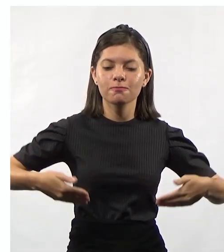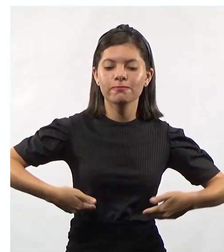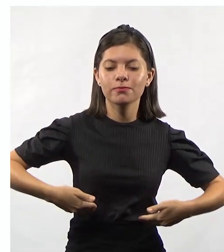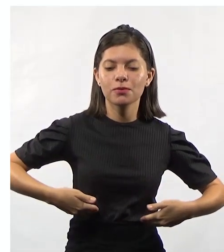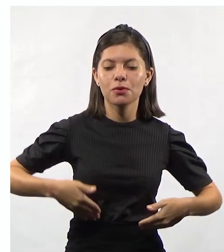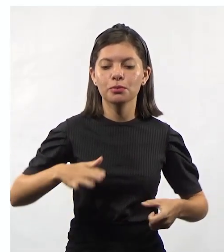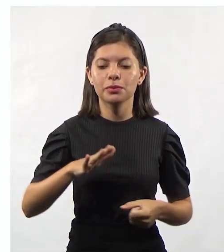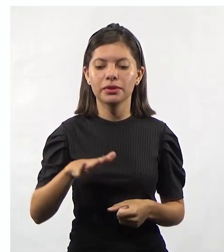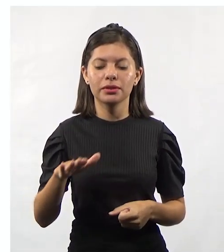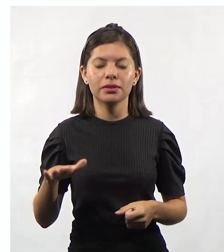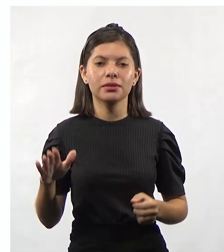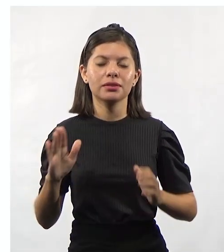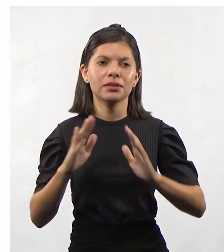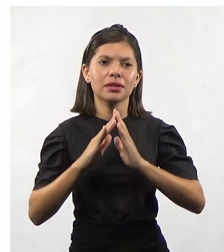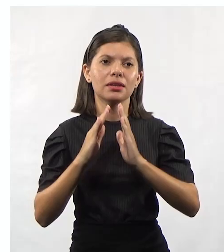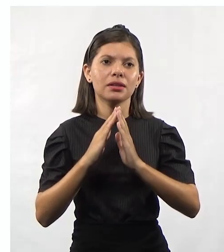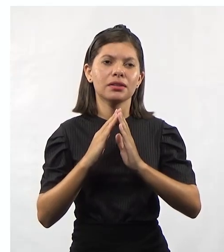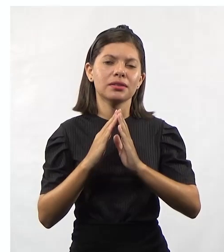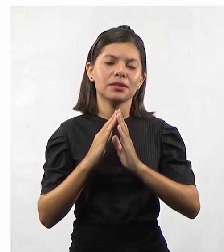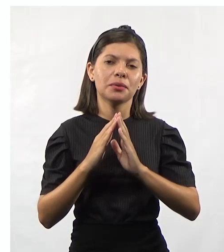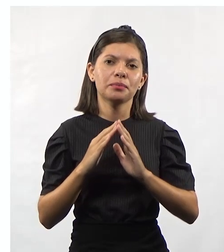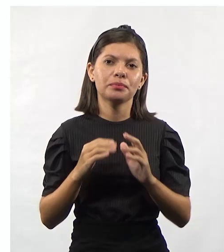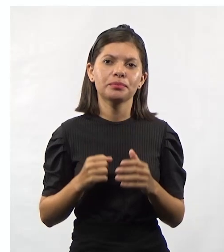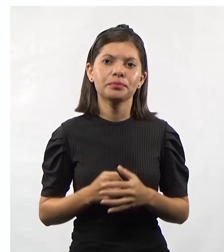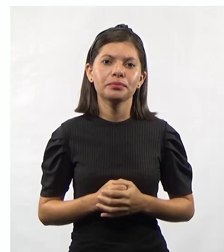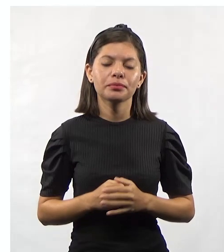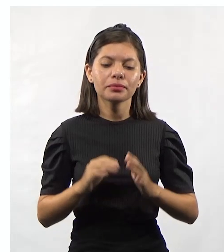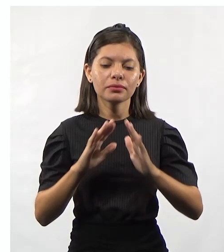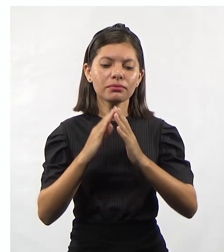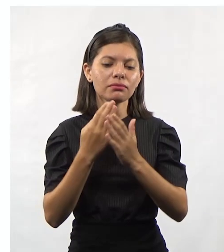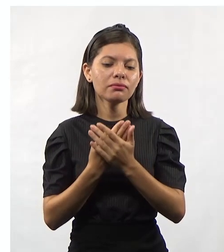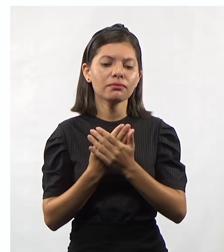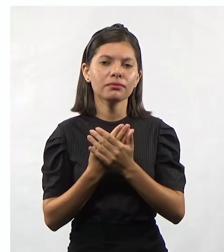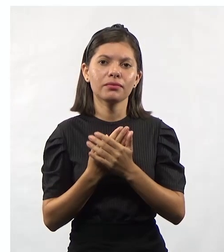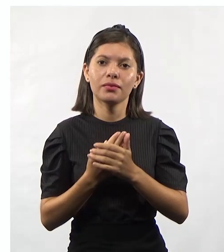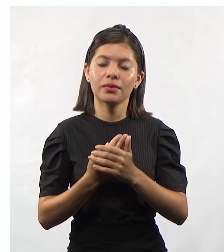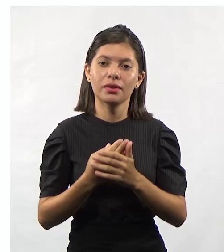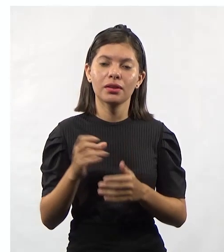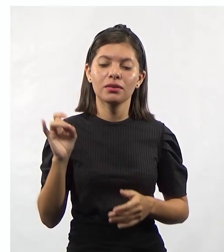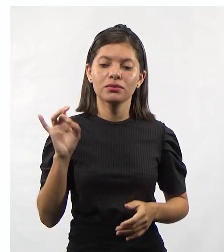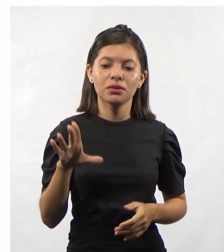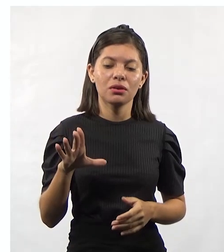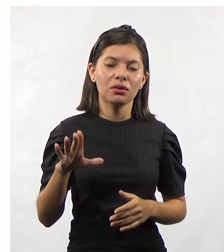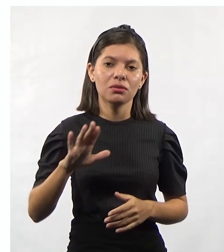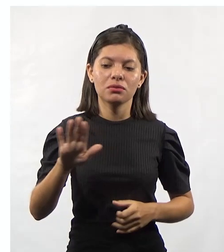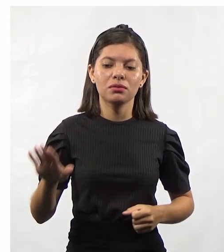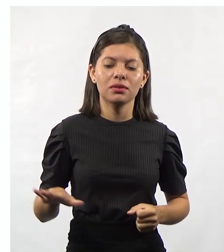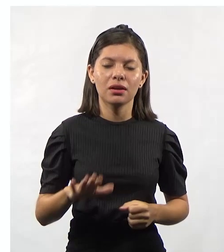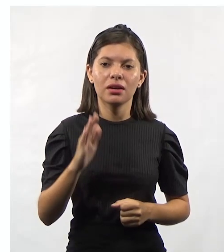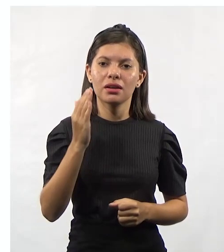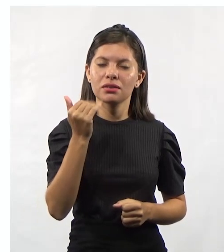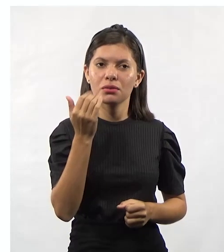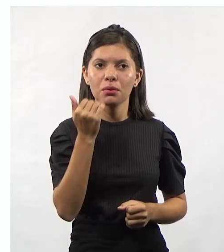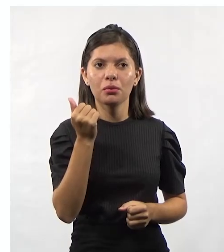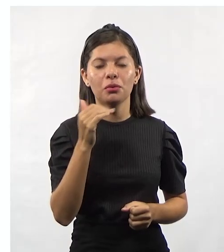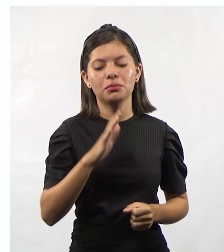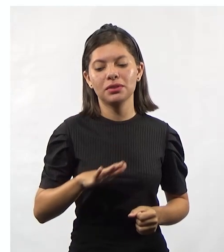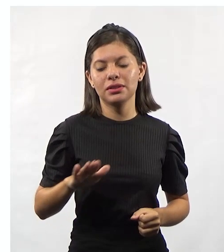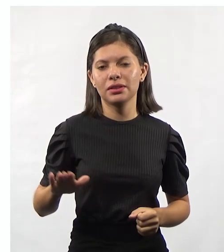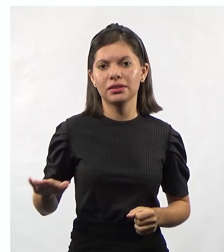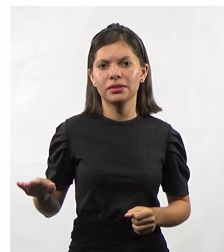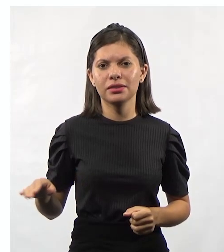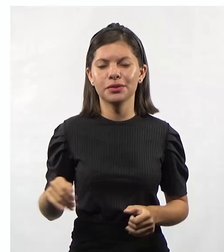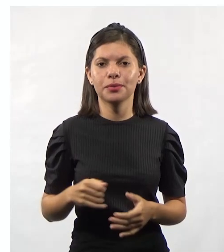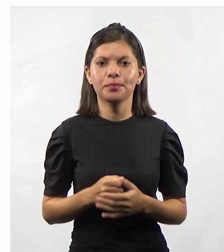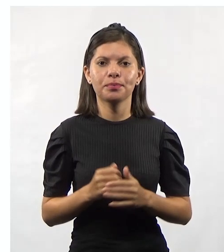comer, que a escola é o único lugar em que ela tem uma refeição. Então, isso é o olhar da diversidade também.